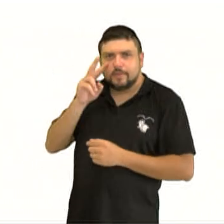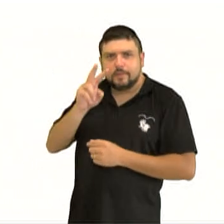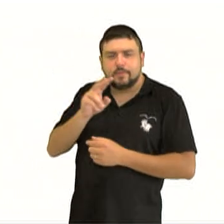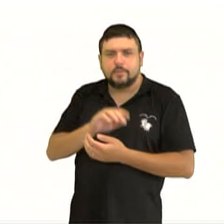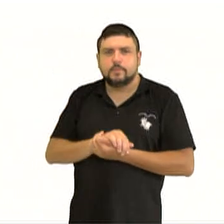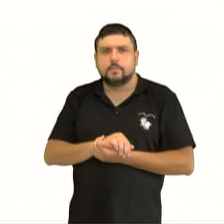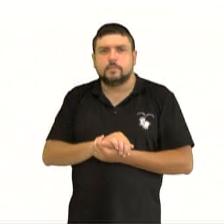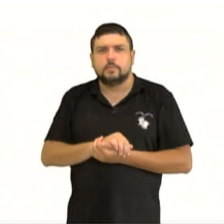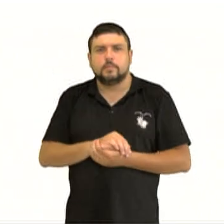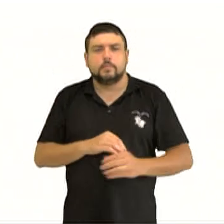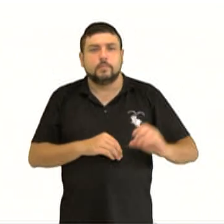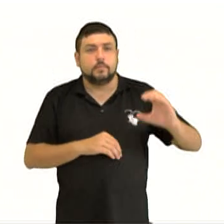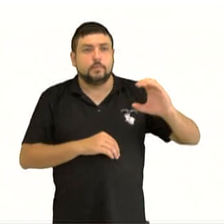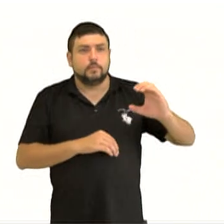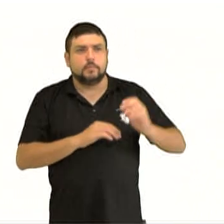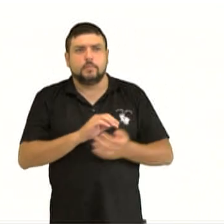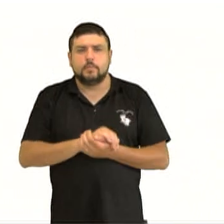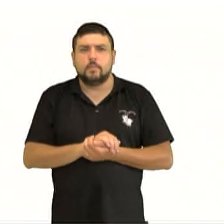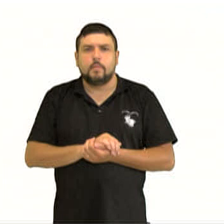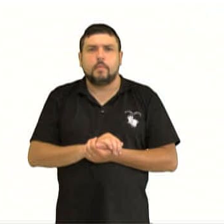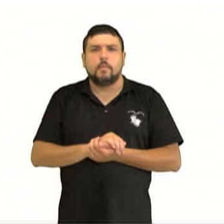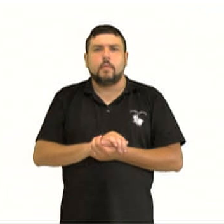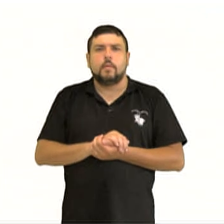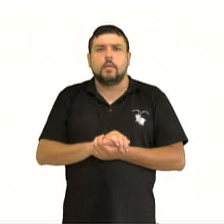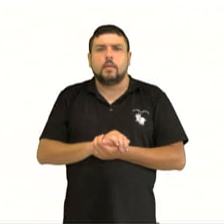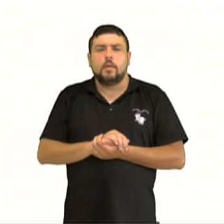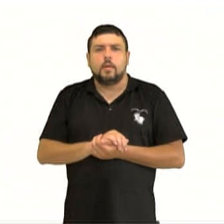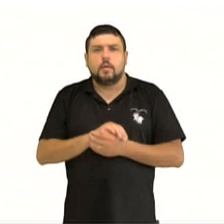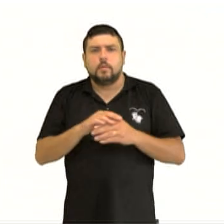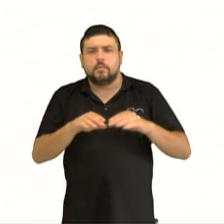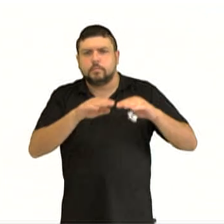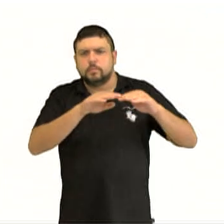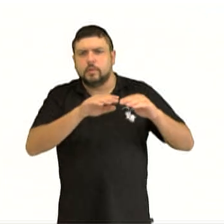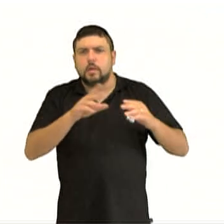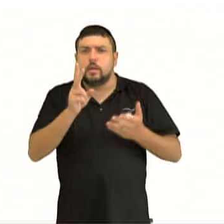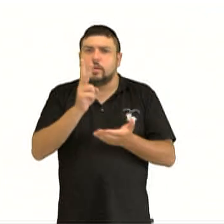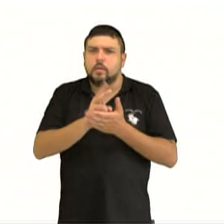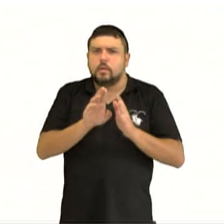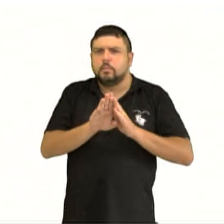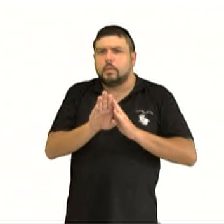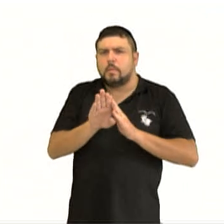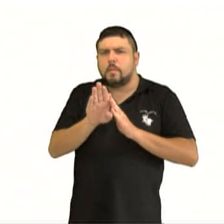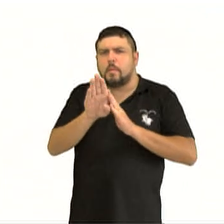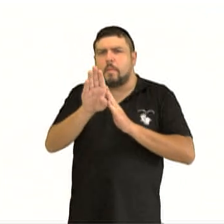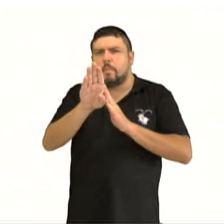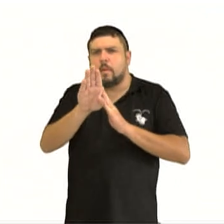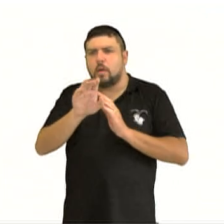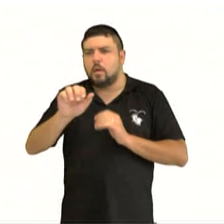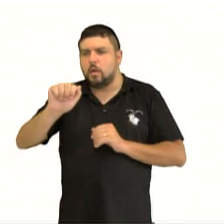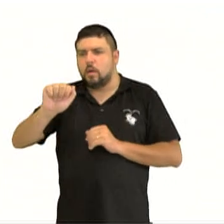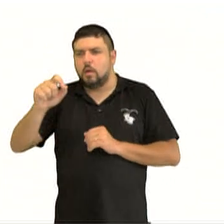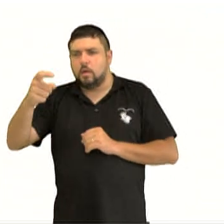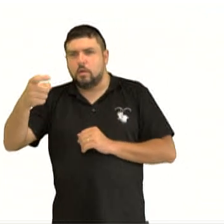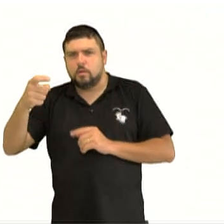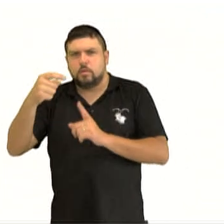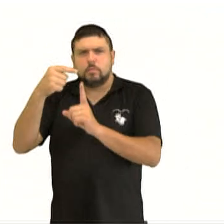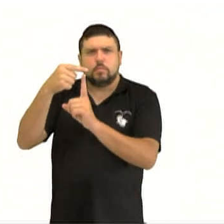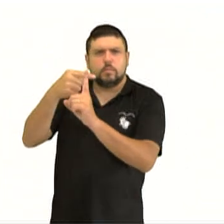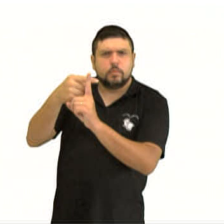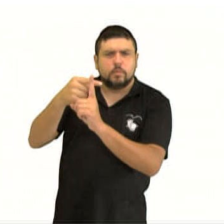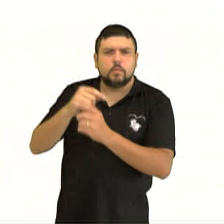Terceiro, a reta será sempre crescente quando o valor de AX é positivo? Conceitos que